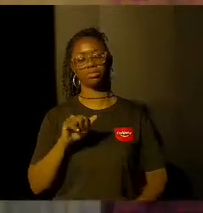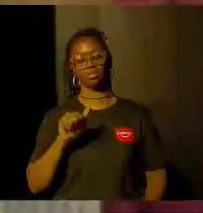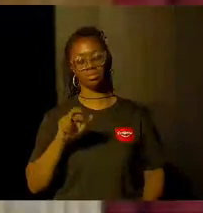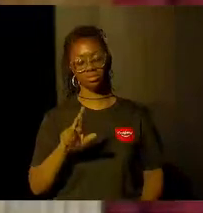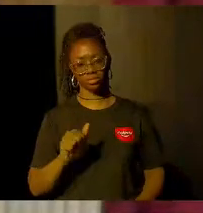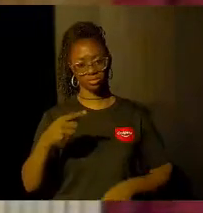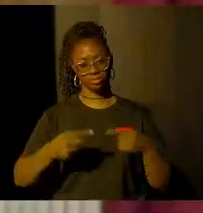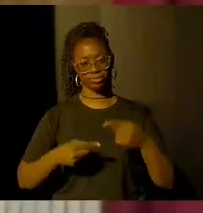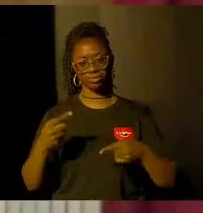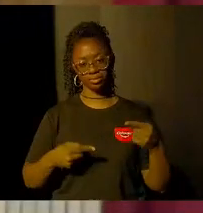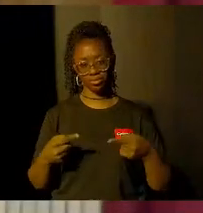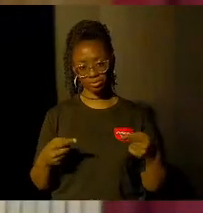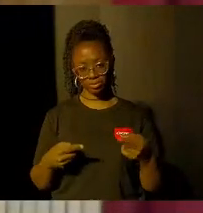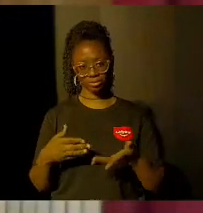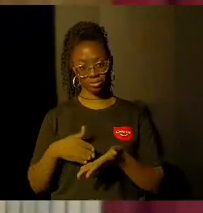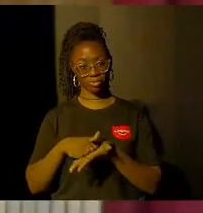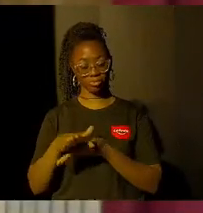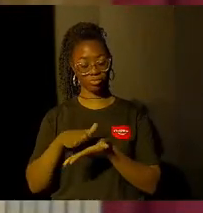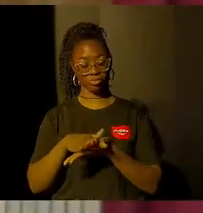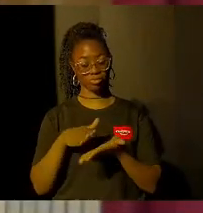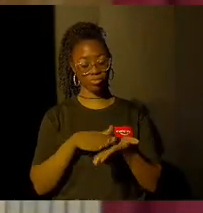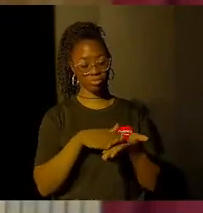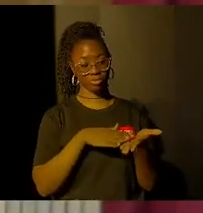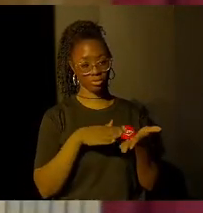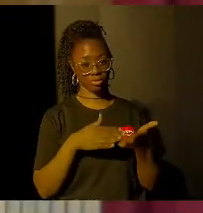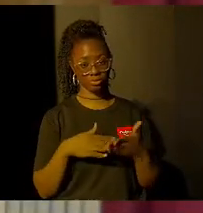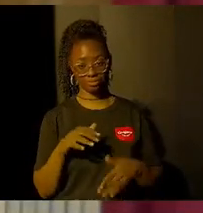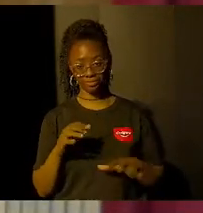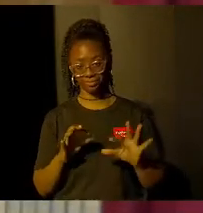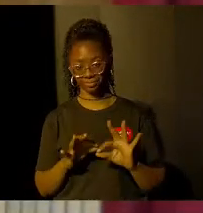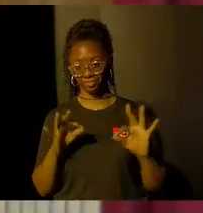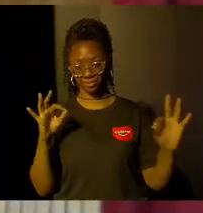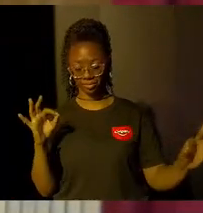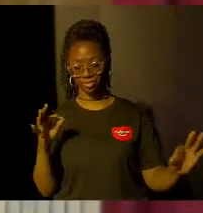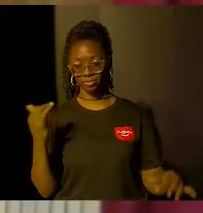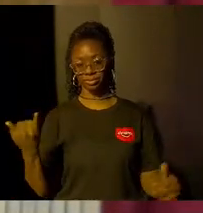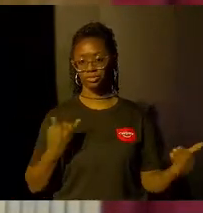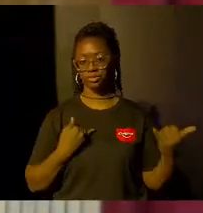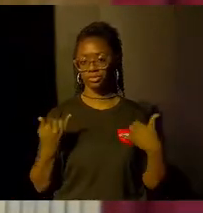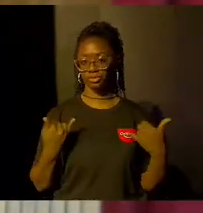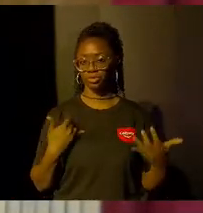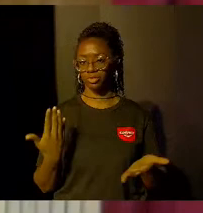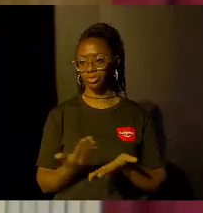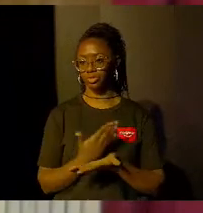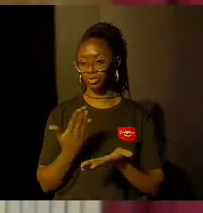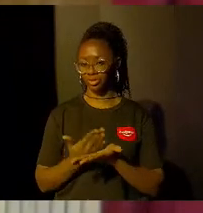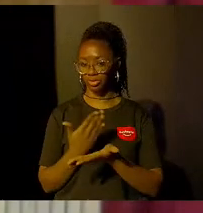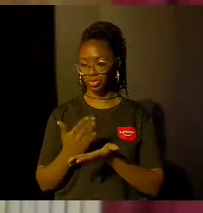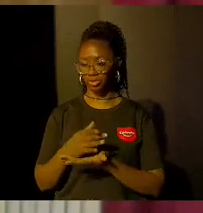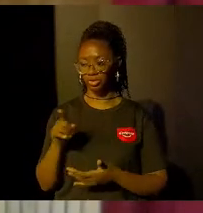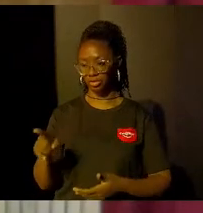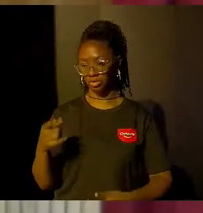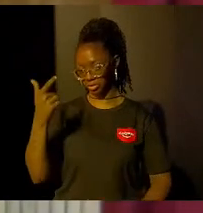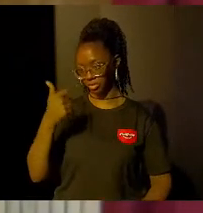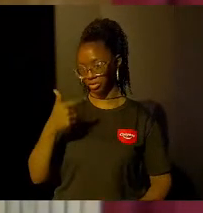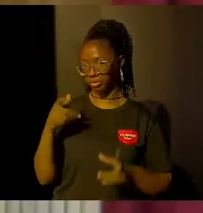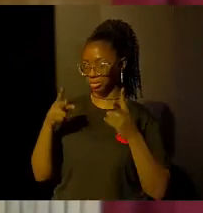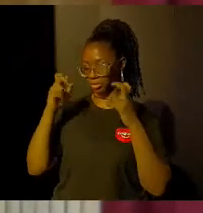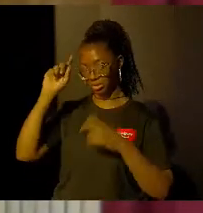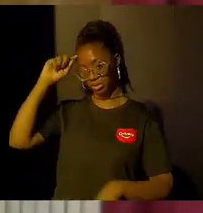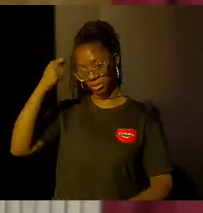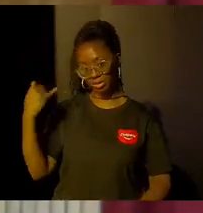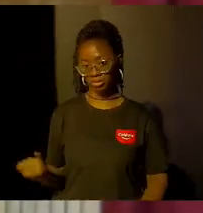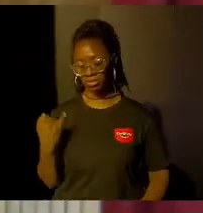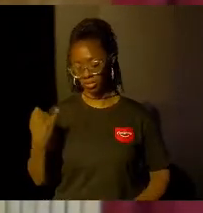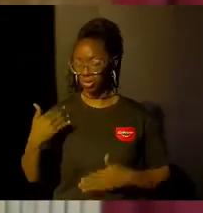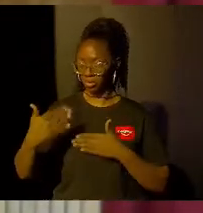de lançamento online e foi quando ela me disse que quando me descobri Negra tinha sido importante também no processo dela